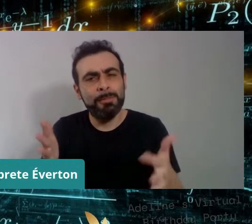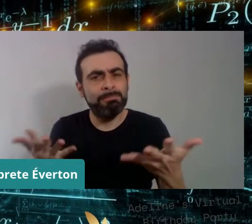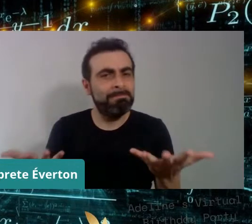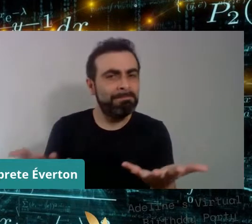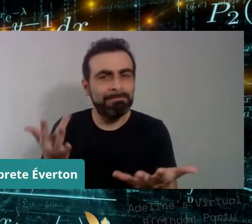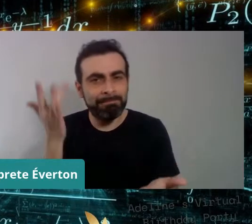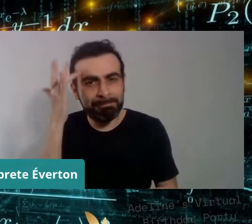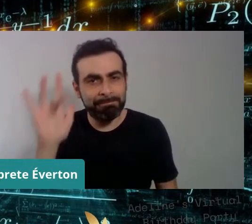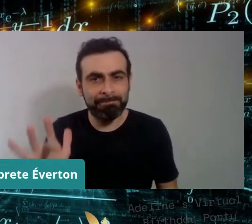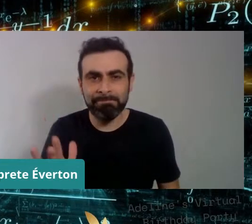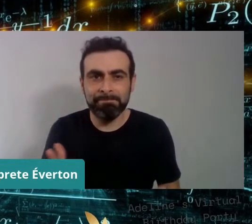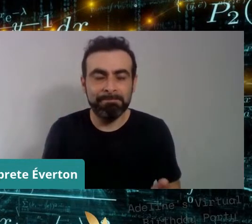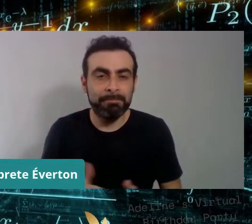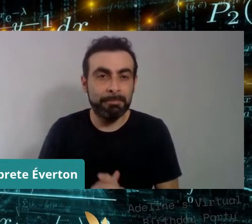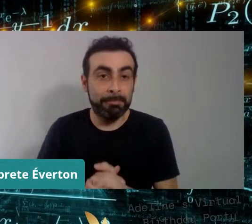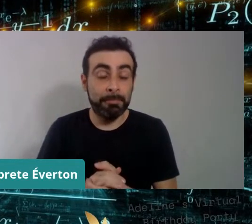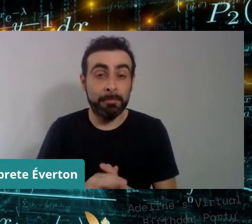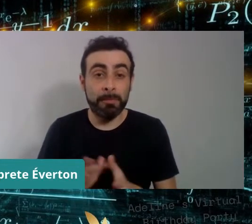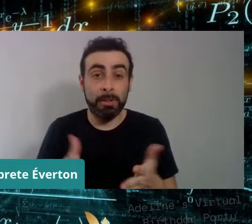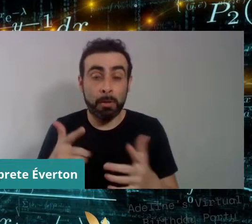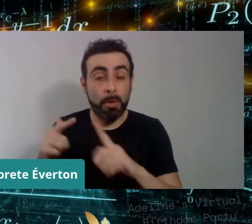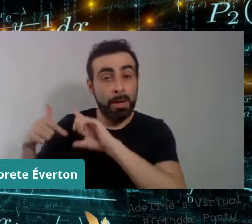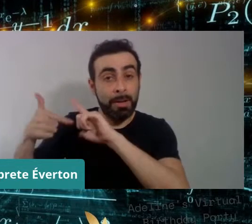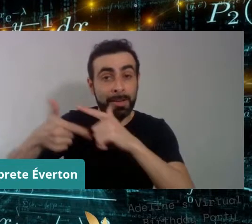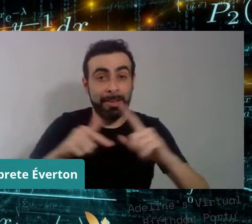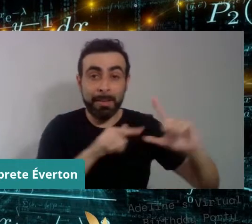E há um choque de gerações.